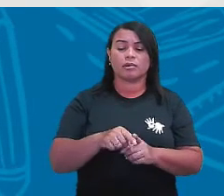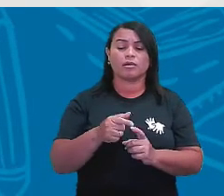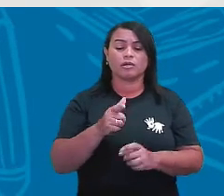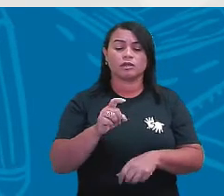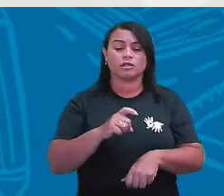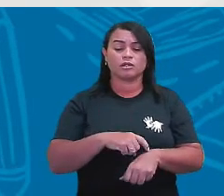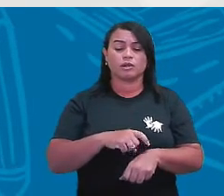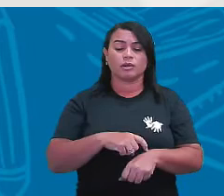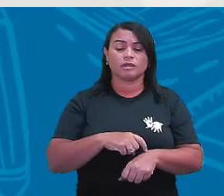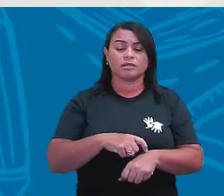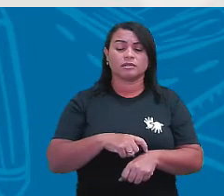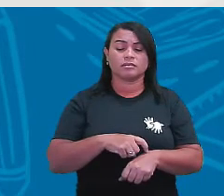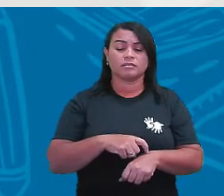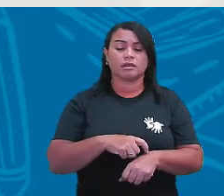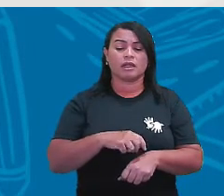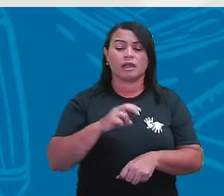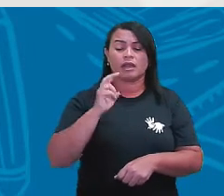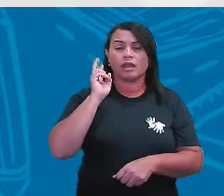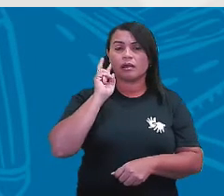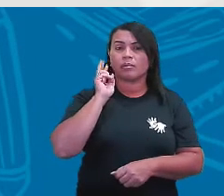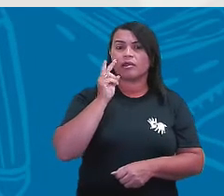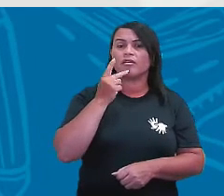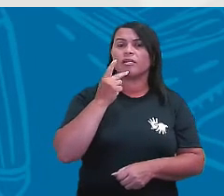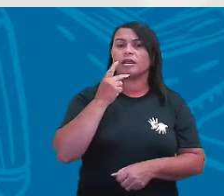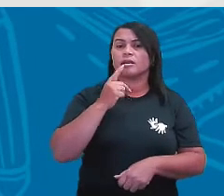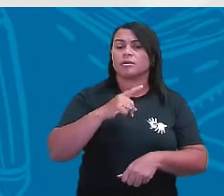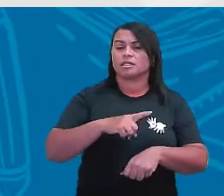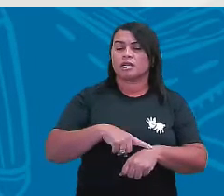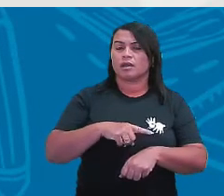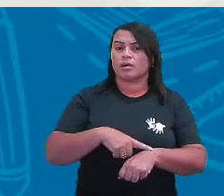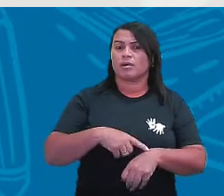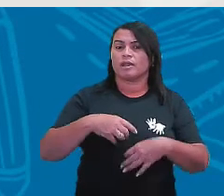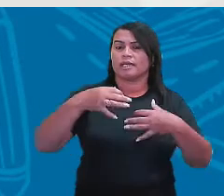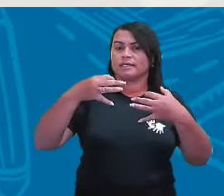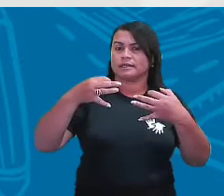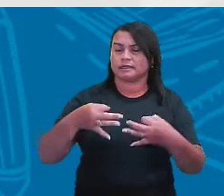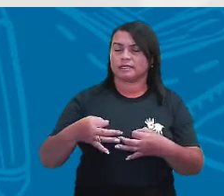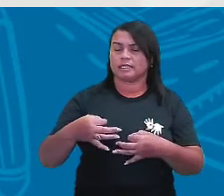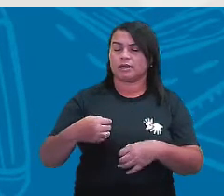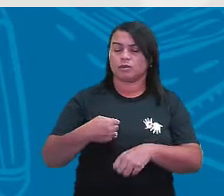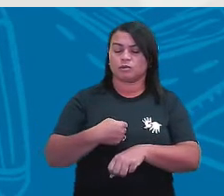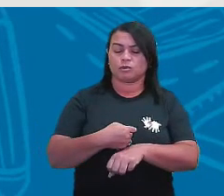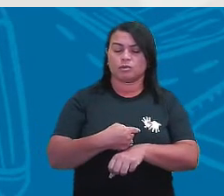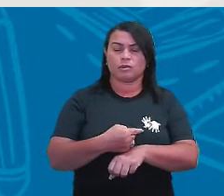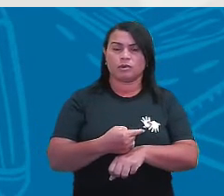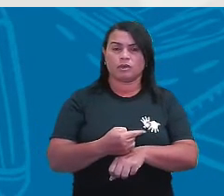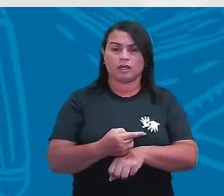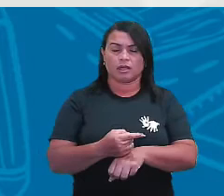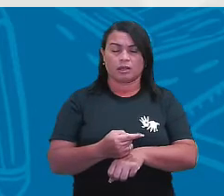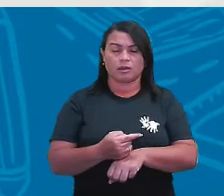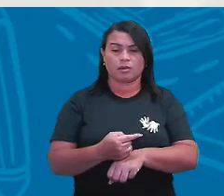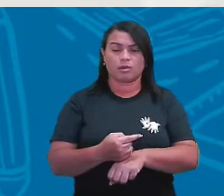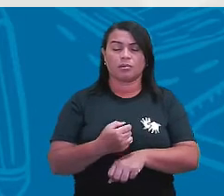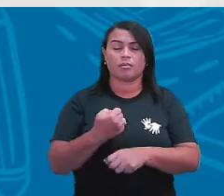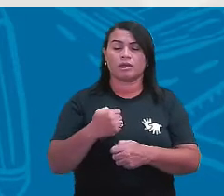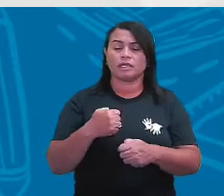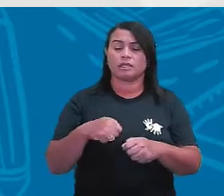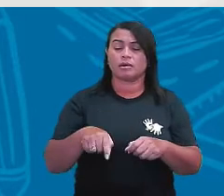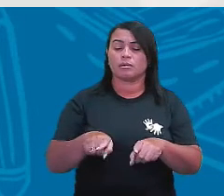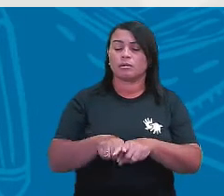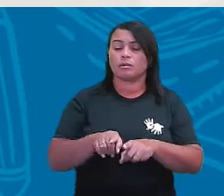Ó, lembra que eu falei que para ser a hora exata no relógio de ponteiro, tem que estar lá, ó, no